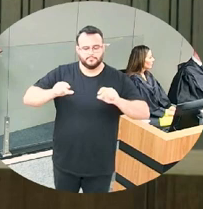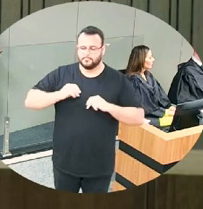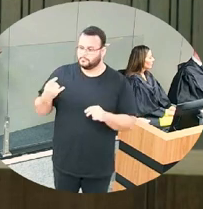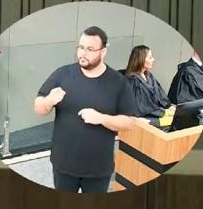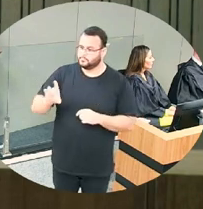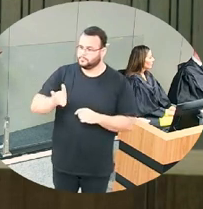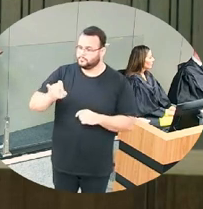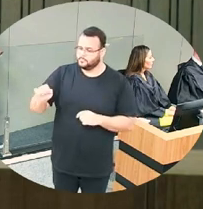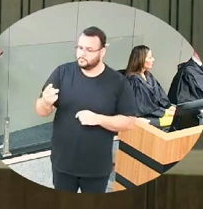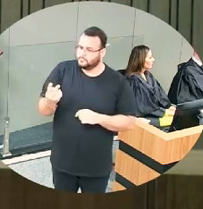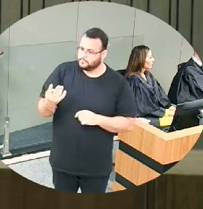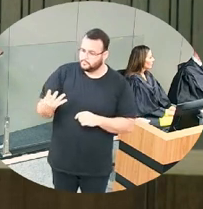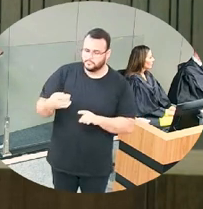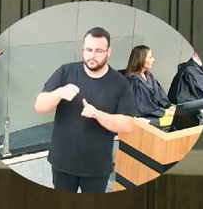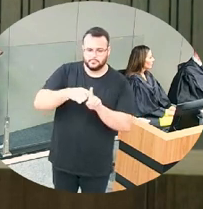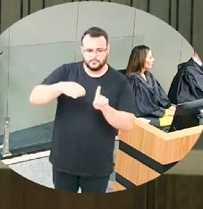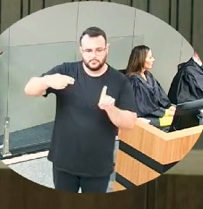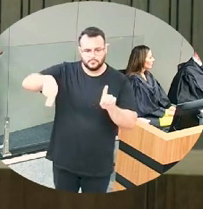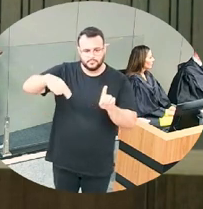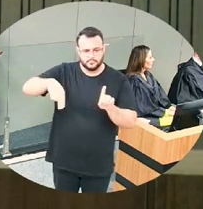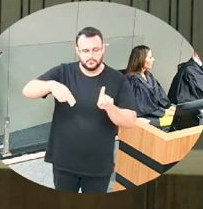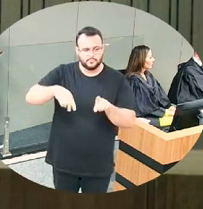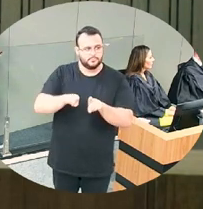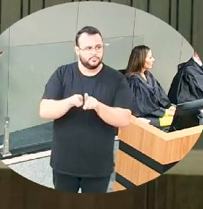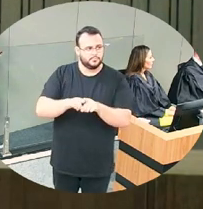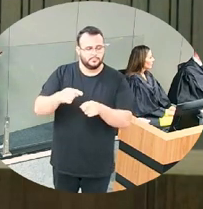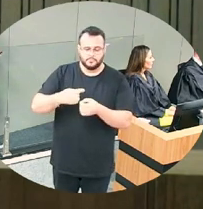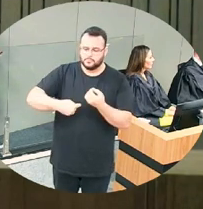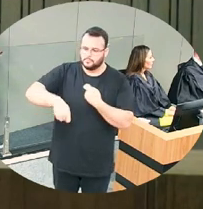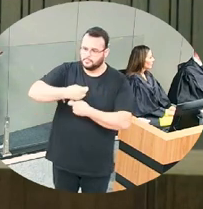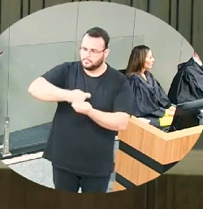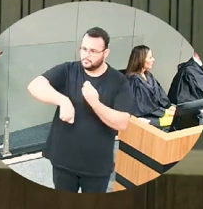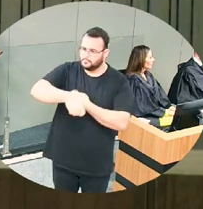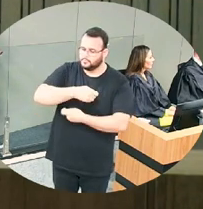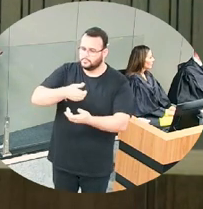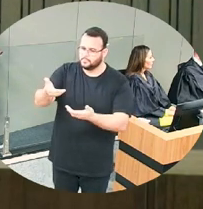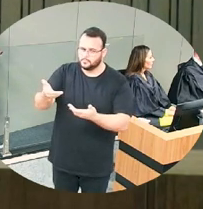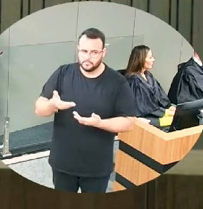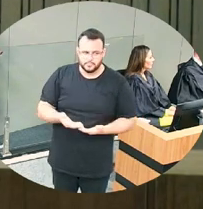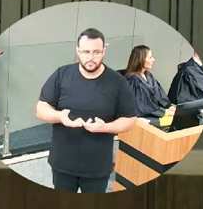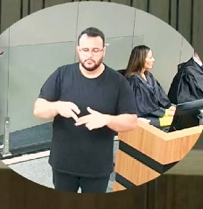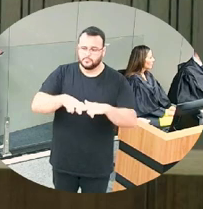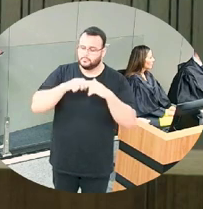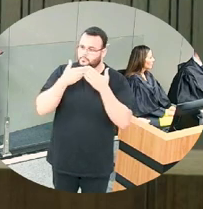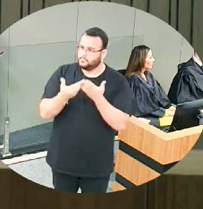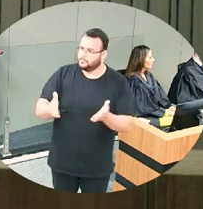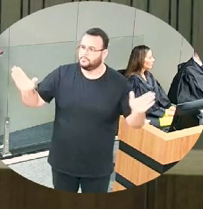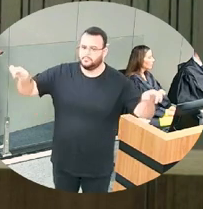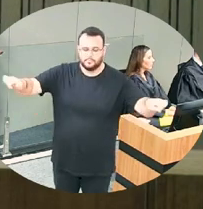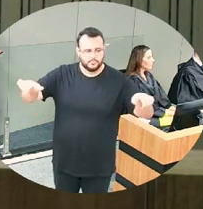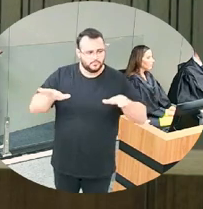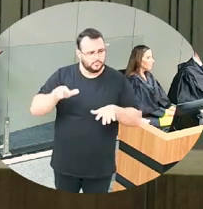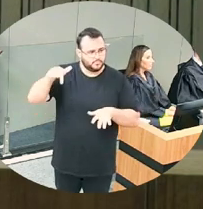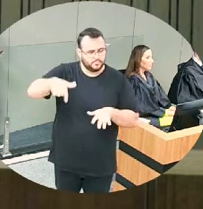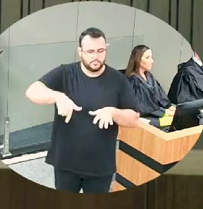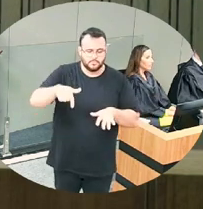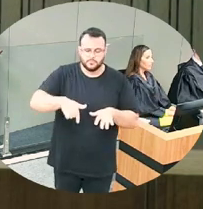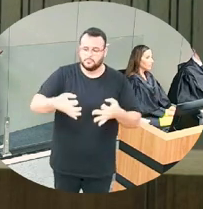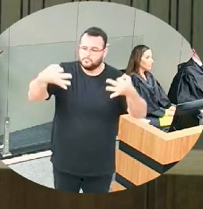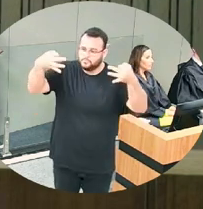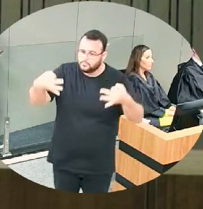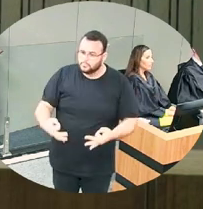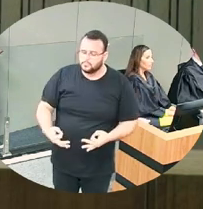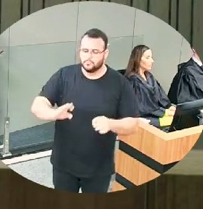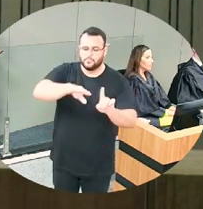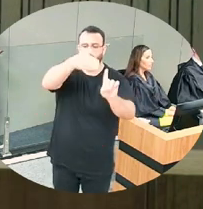último dia 24 de Novembro mencionados os administradores receberam por ocasião da inauguração deste plenário uma justa